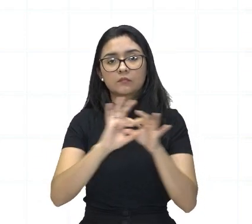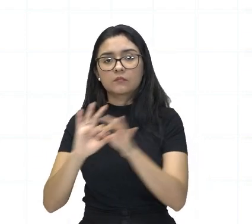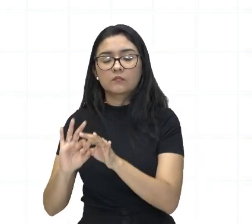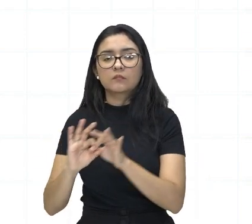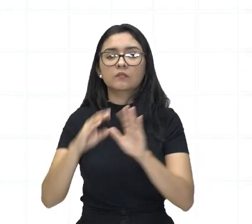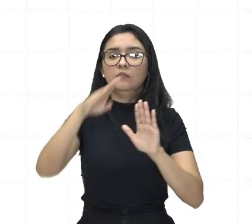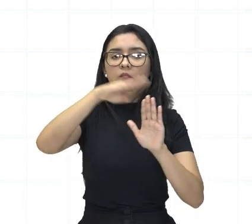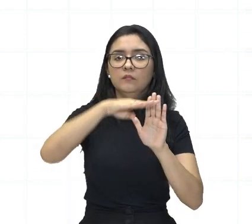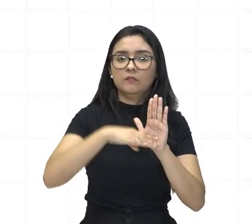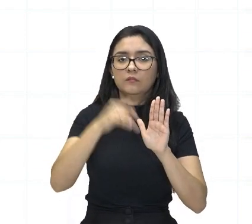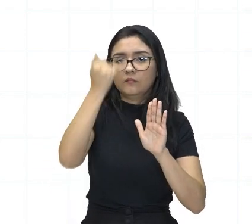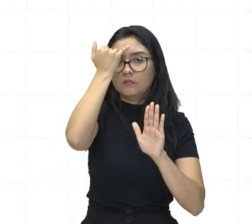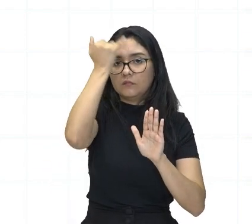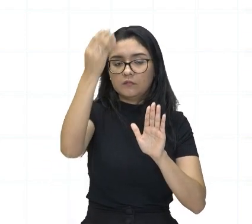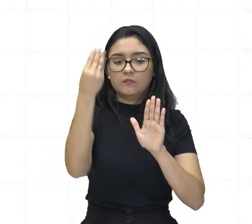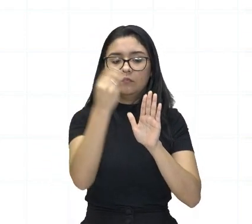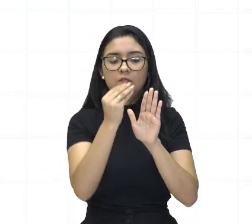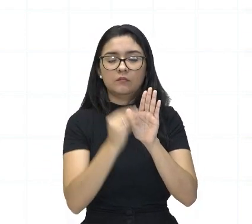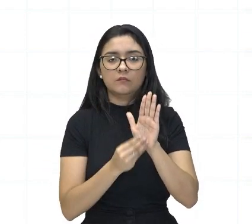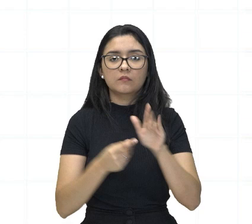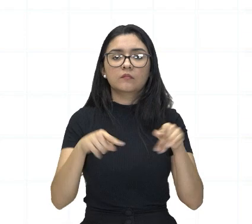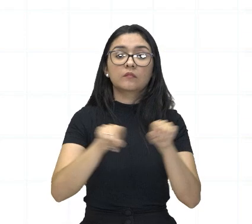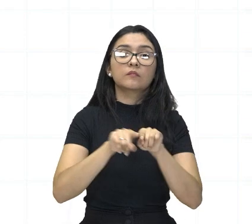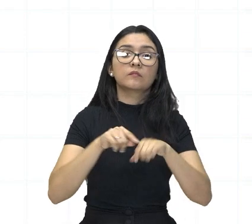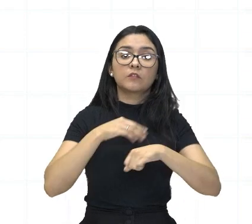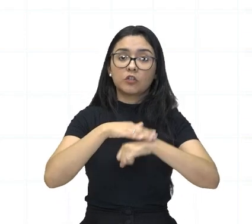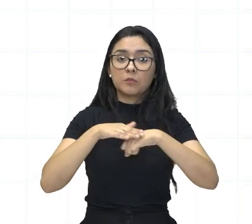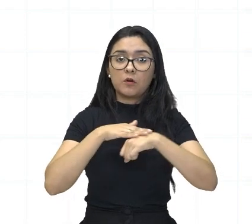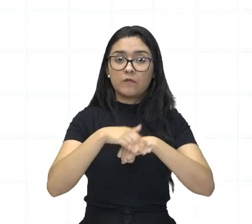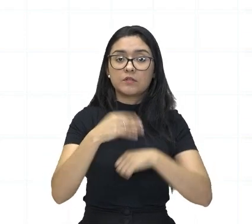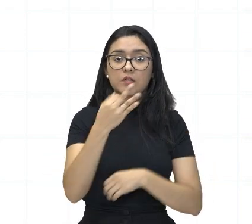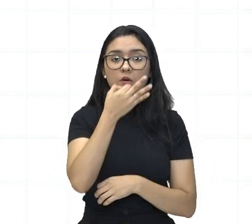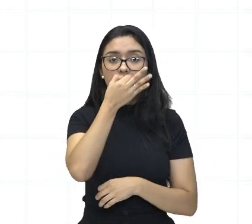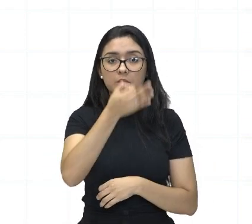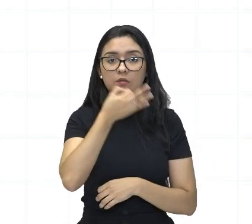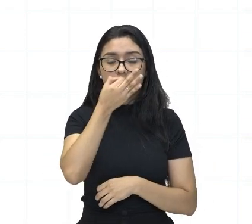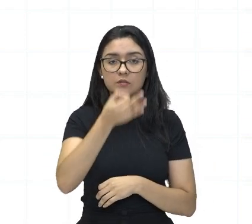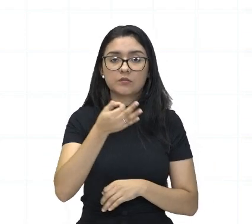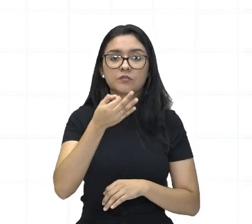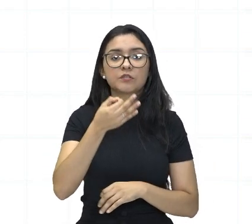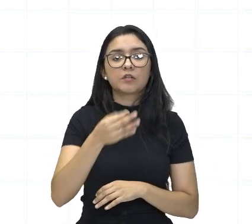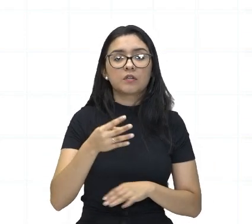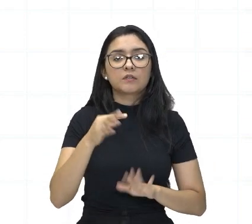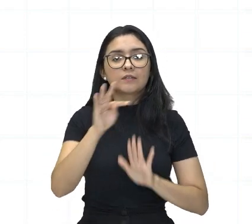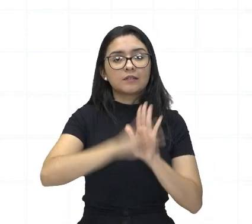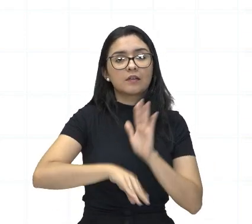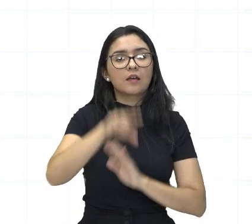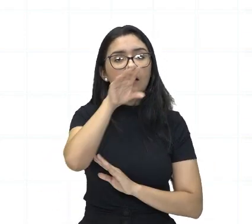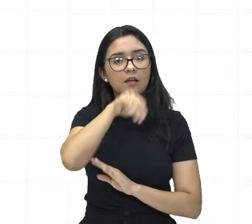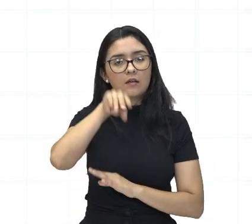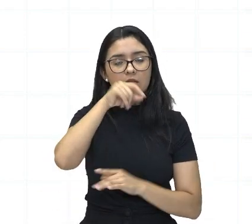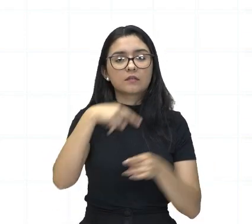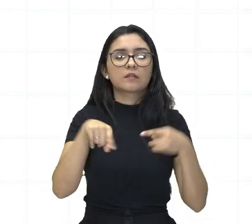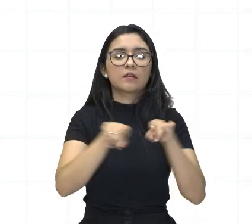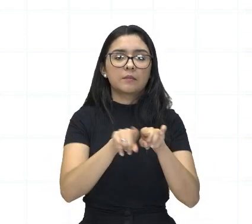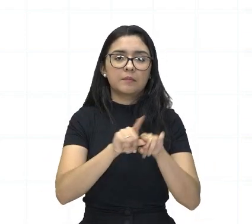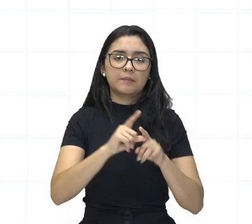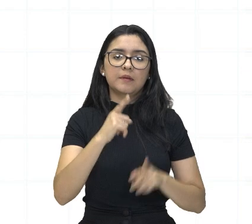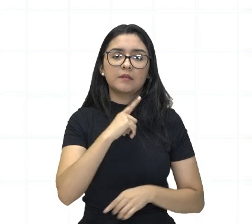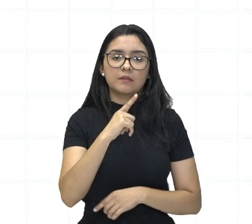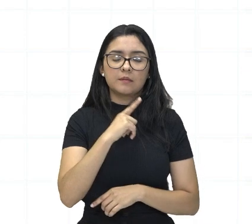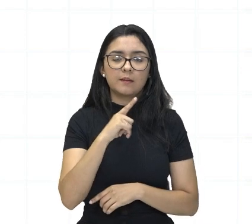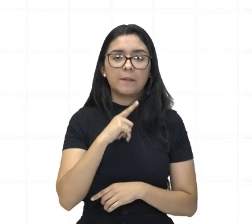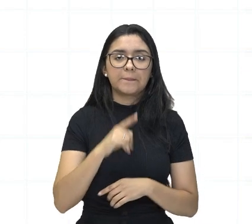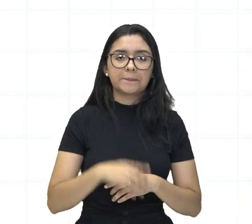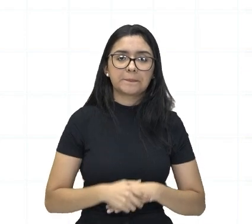ideias, ok? E numa conversa argumentativa em textos orais, eles estão presentes constantemente